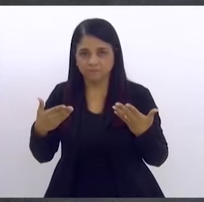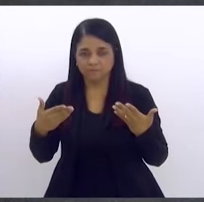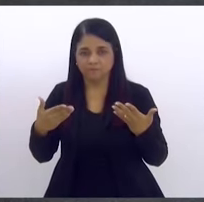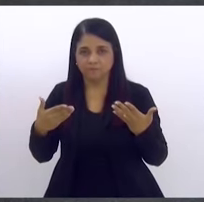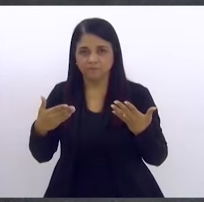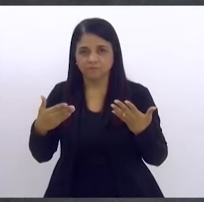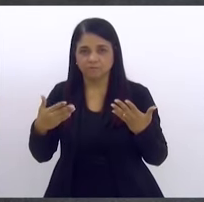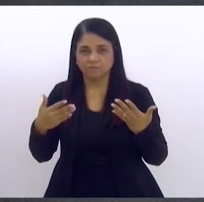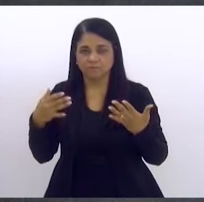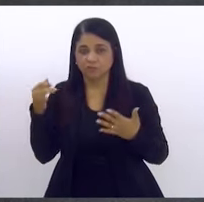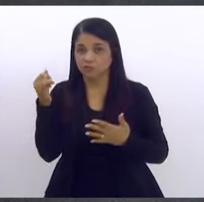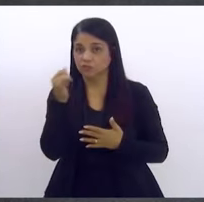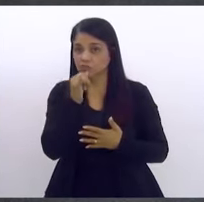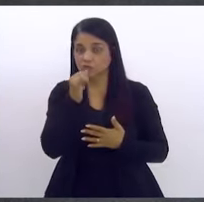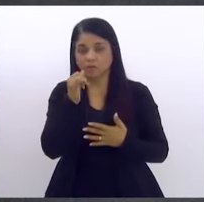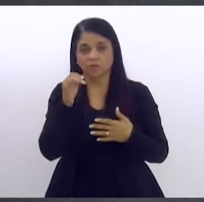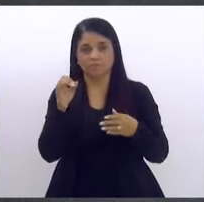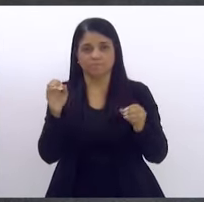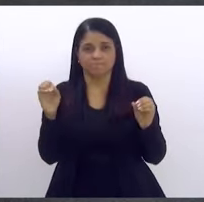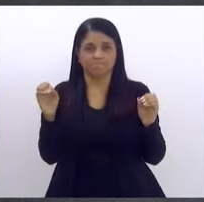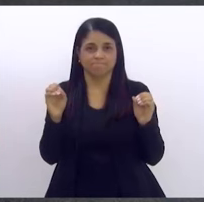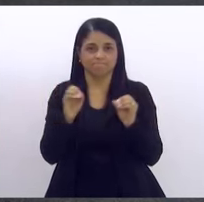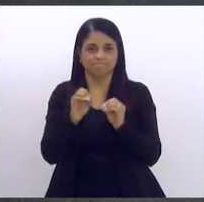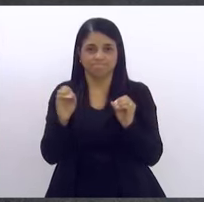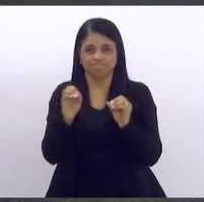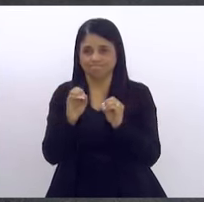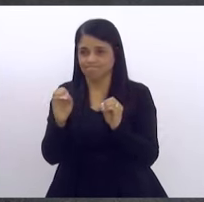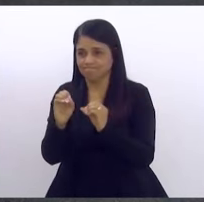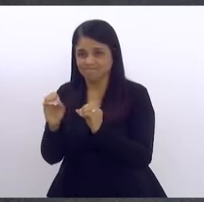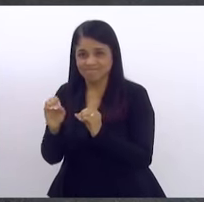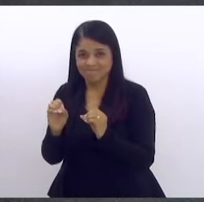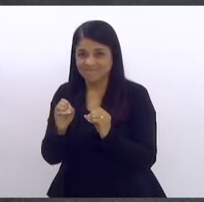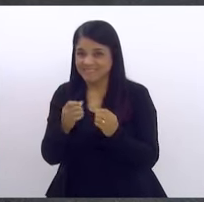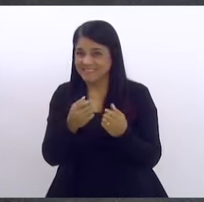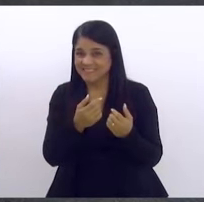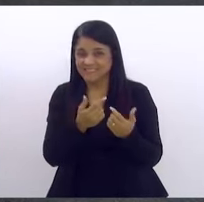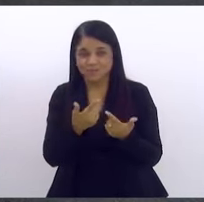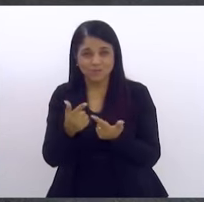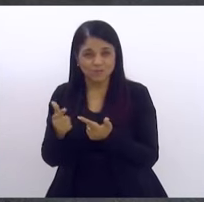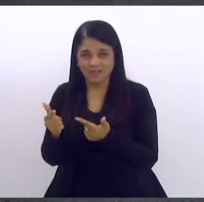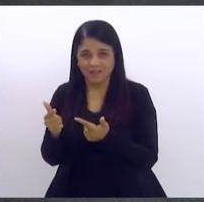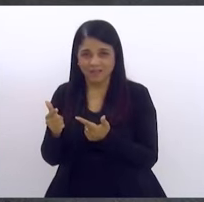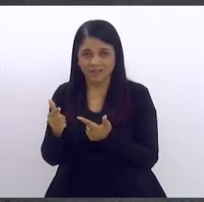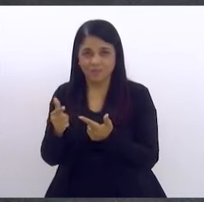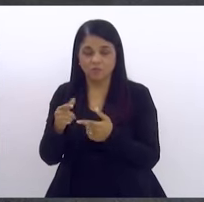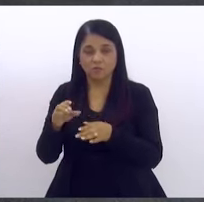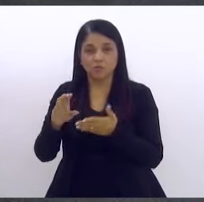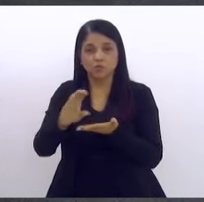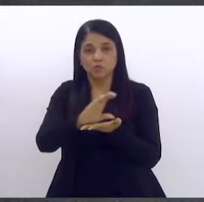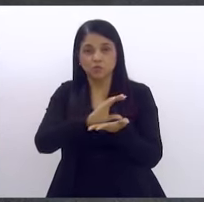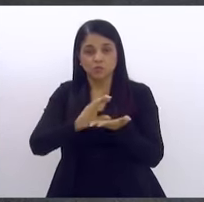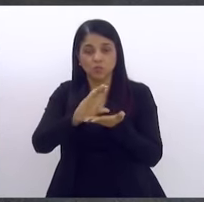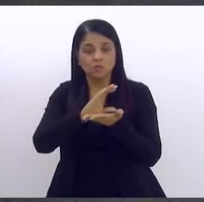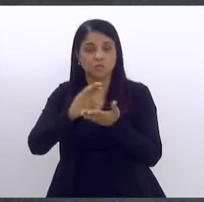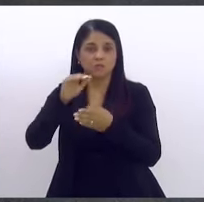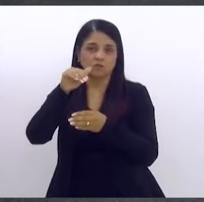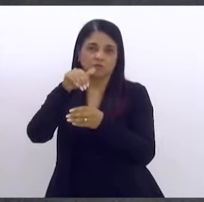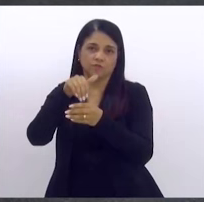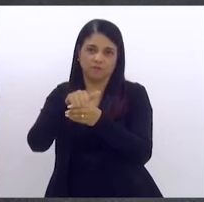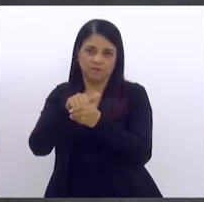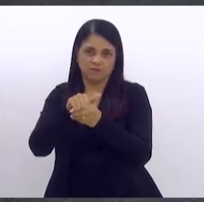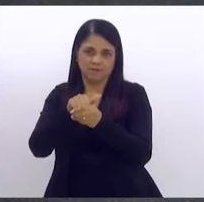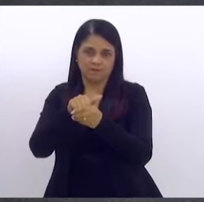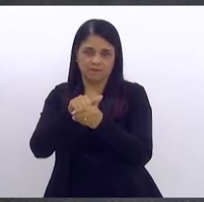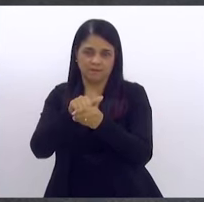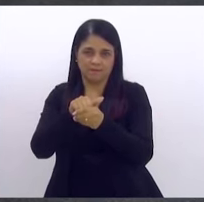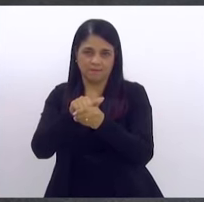porque não passa nada, só falta os conselheiros votarem para dizer